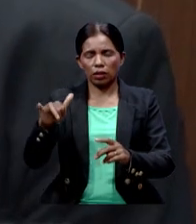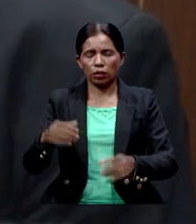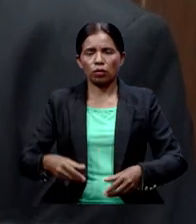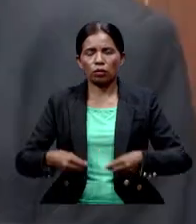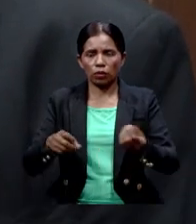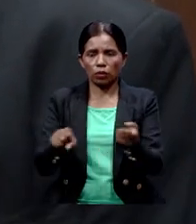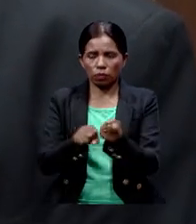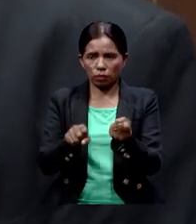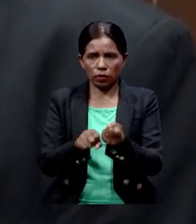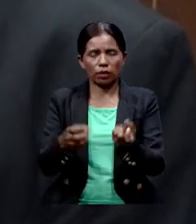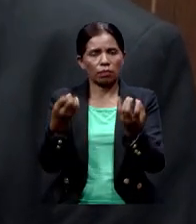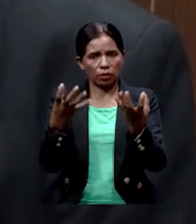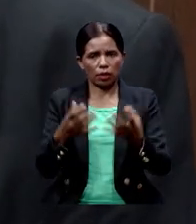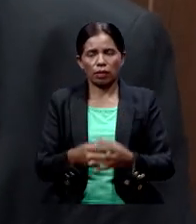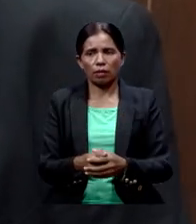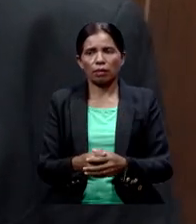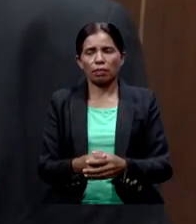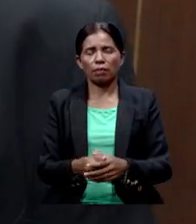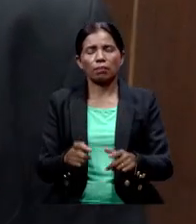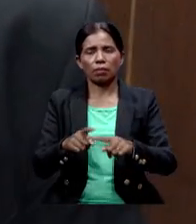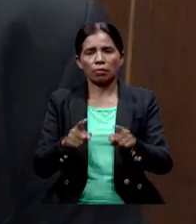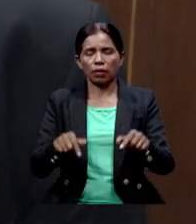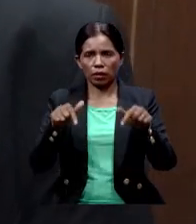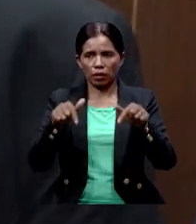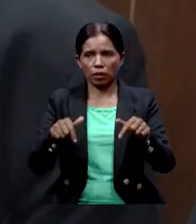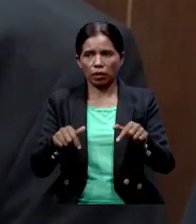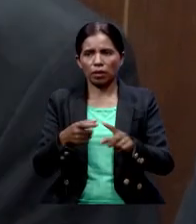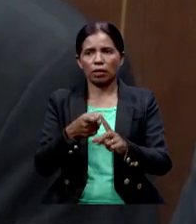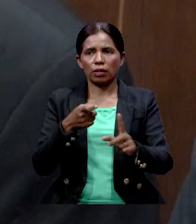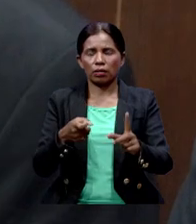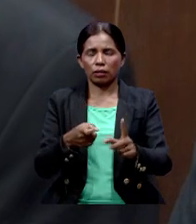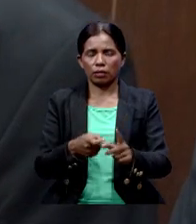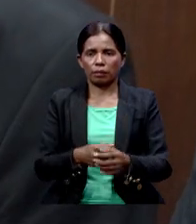gluta, mas idene pertence depois ba una